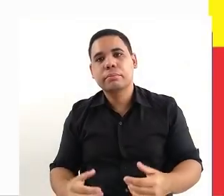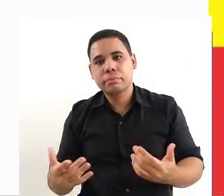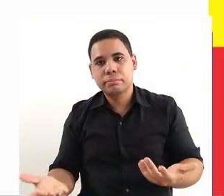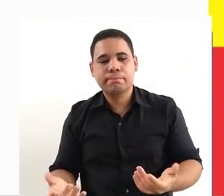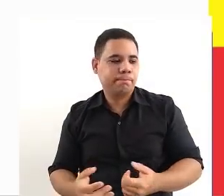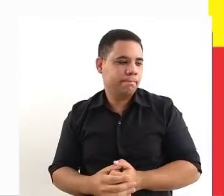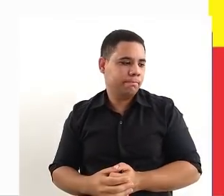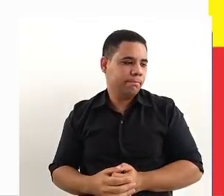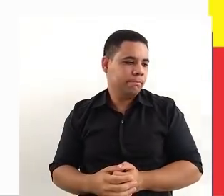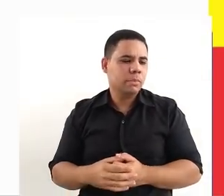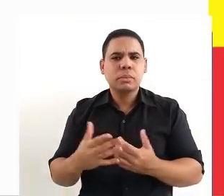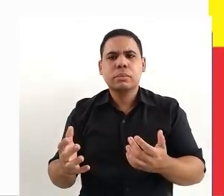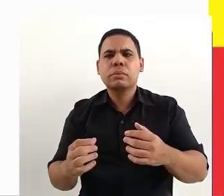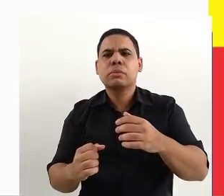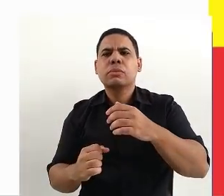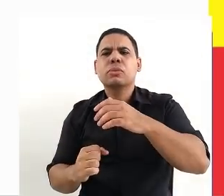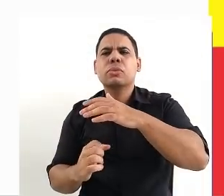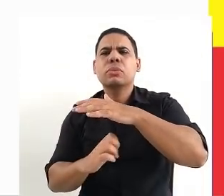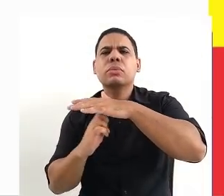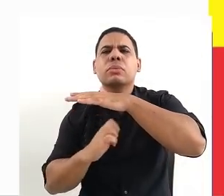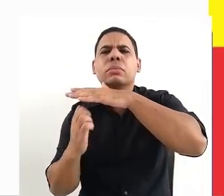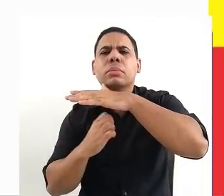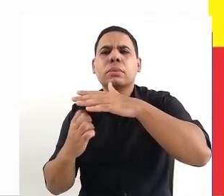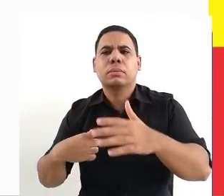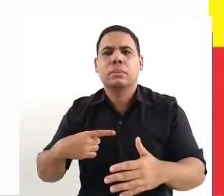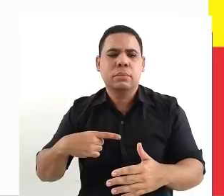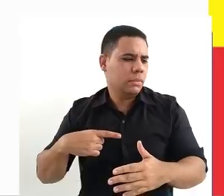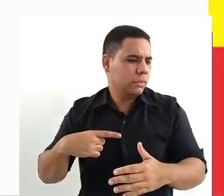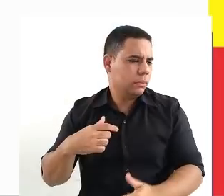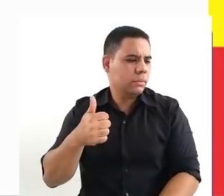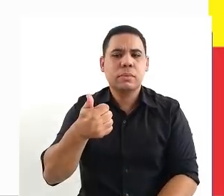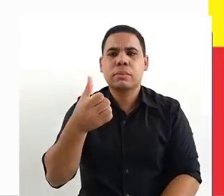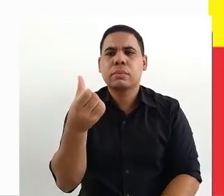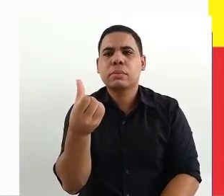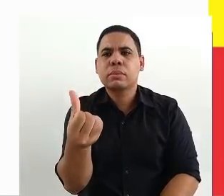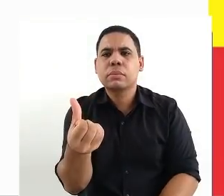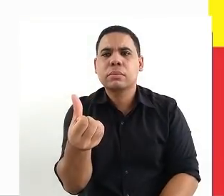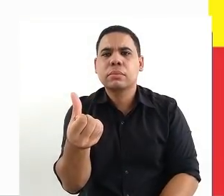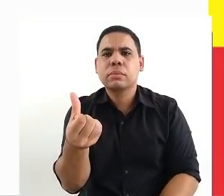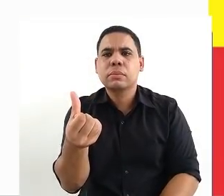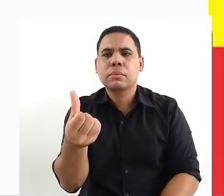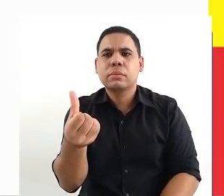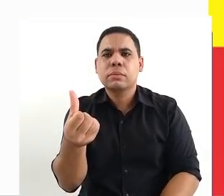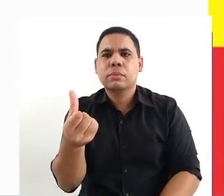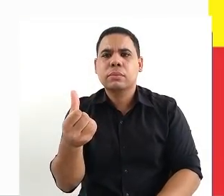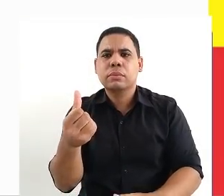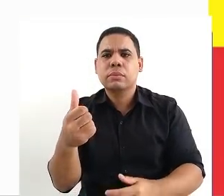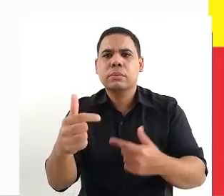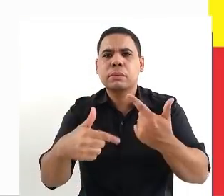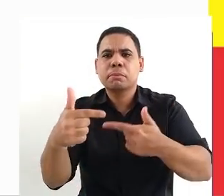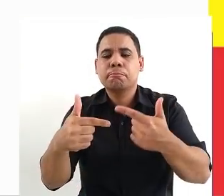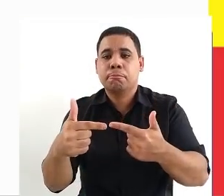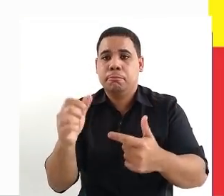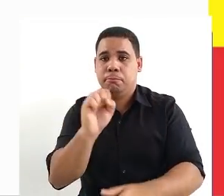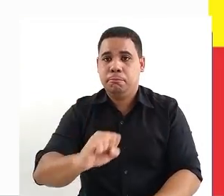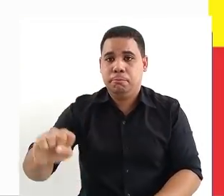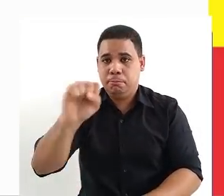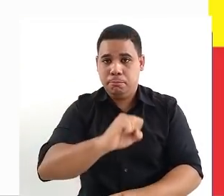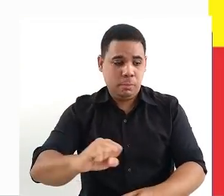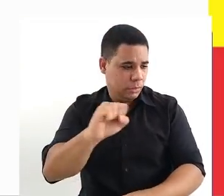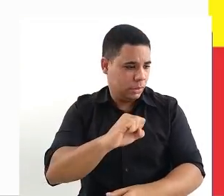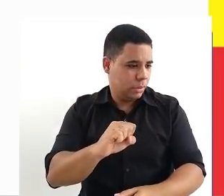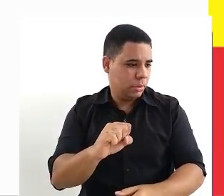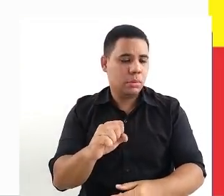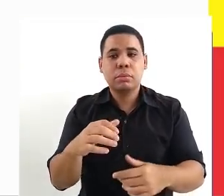maravilhosa que a gente vai montar de acordo com a questão. Uma empresa tem 16 funcionários solteiros e